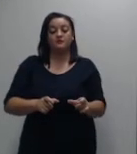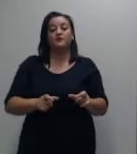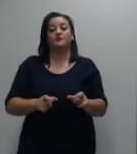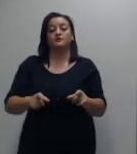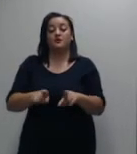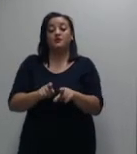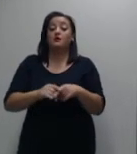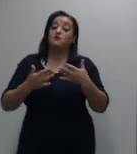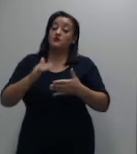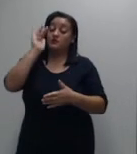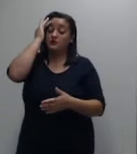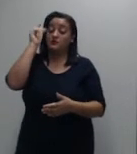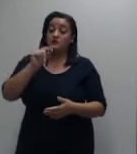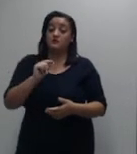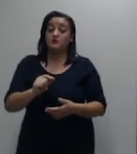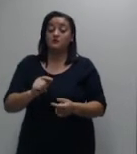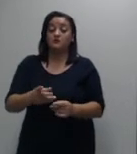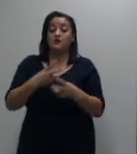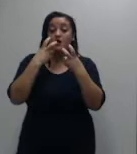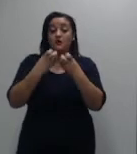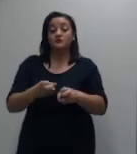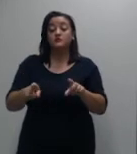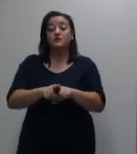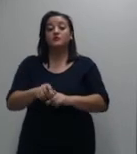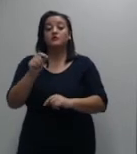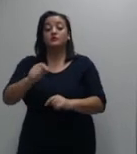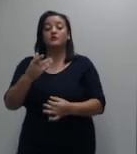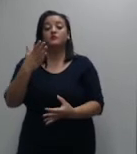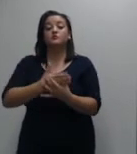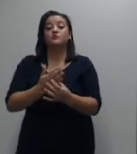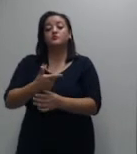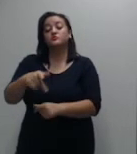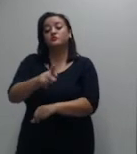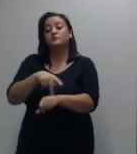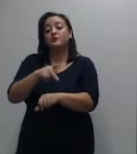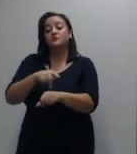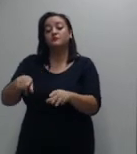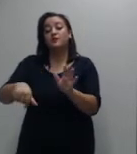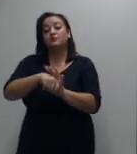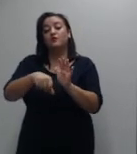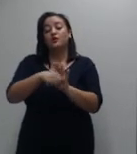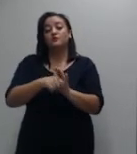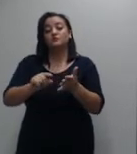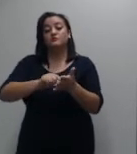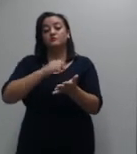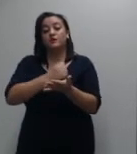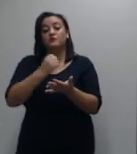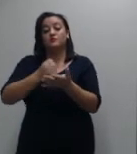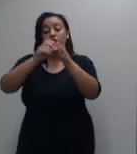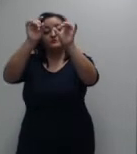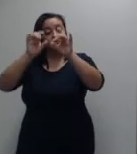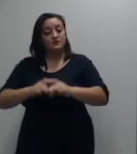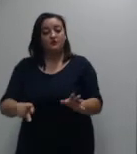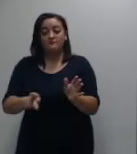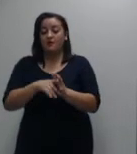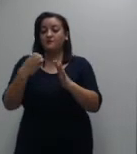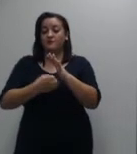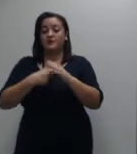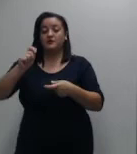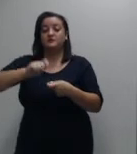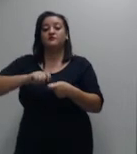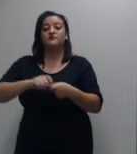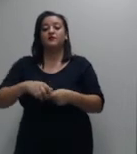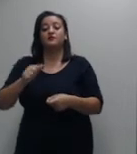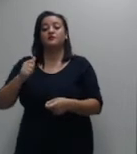entendeu dele Hotel reconhecido no processo estrangeiro que violaram o contrato de exclusividade firmado com a